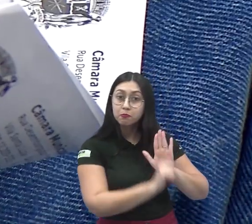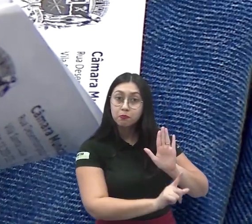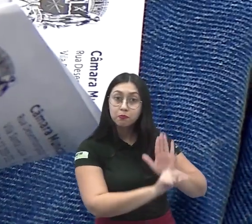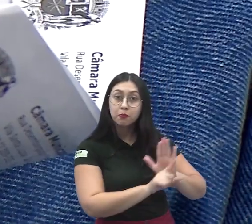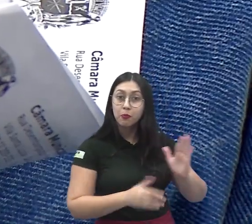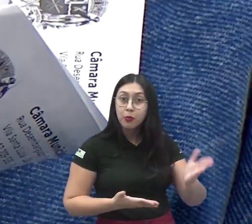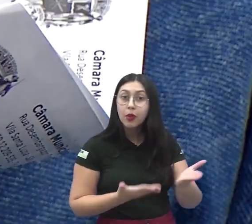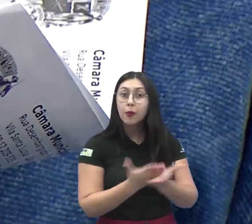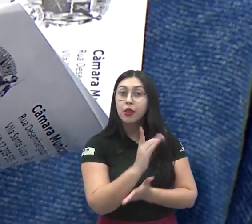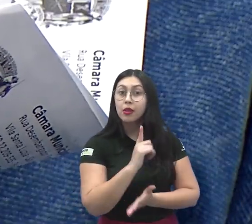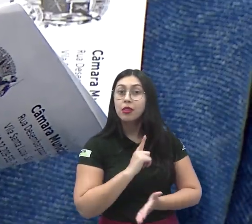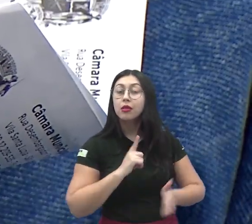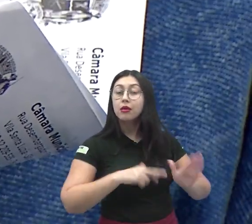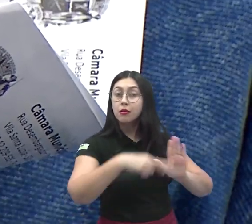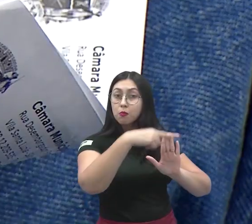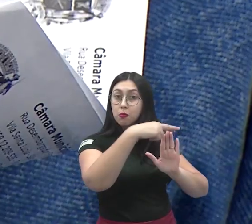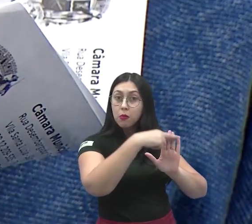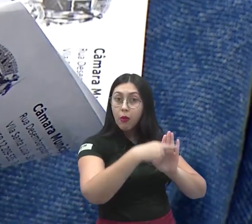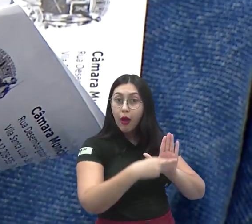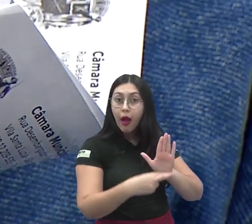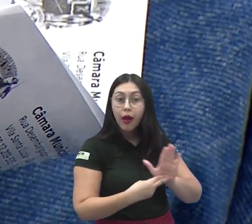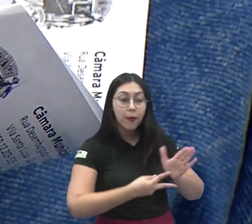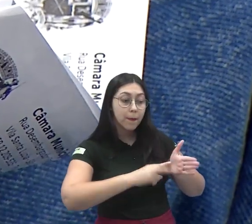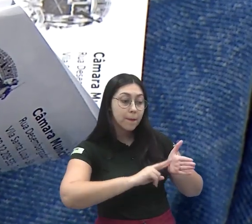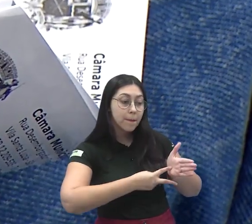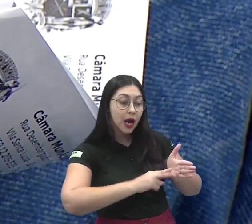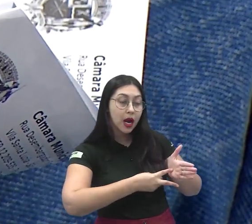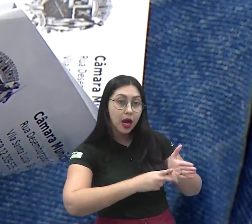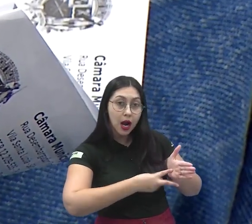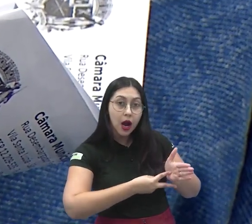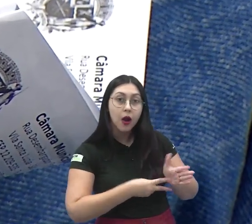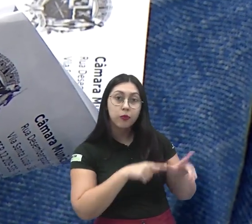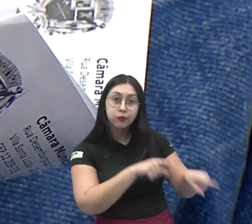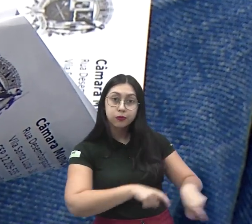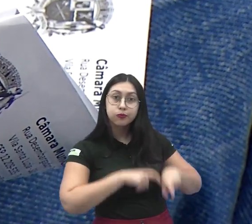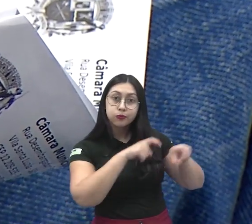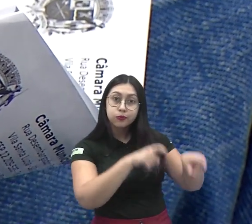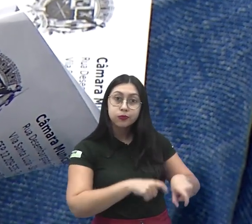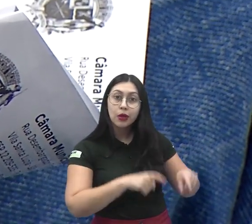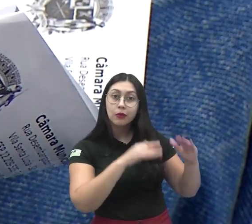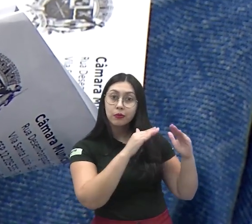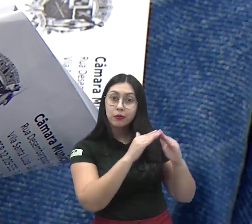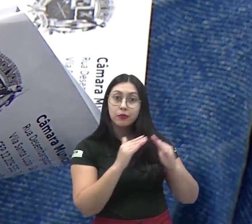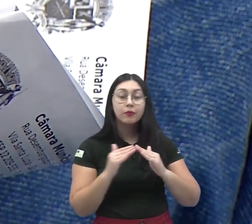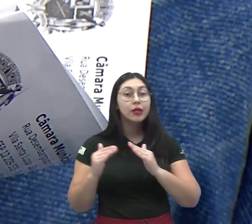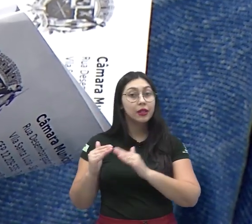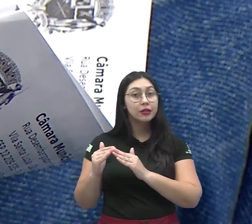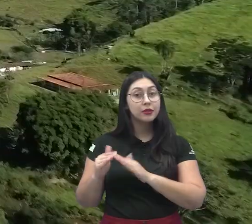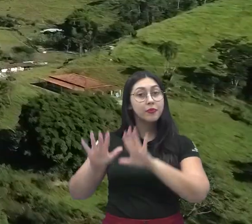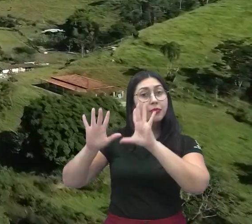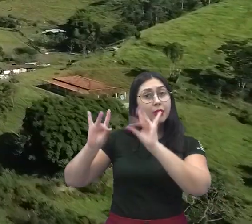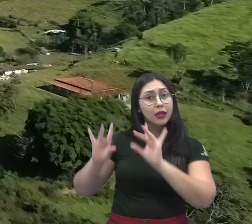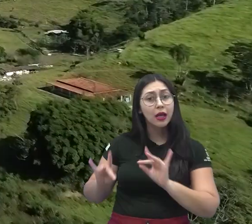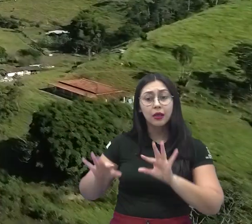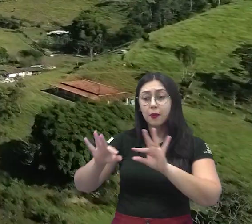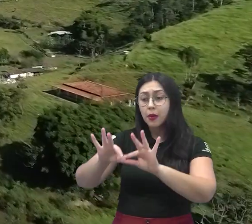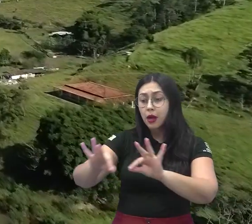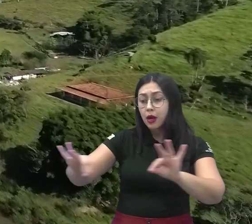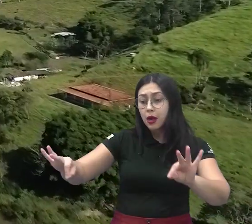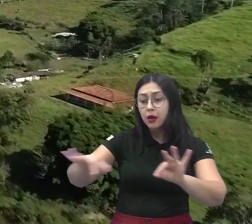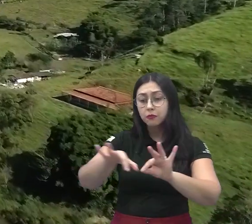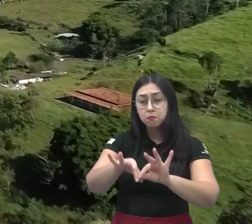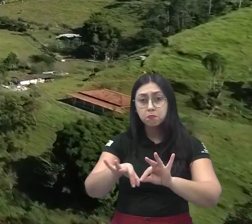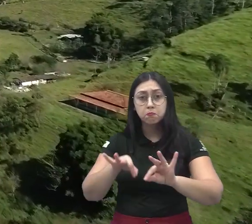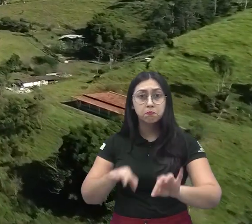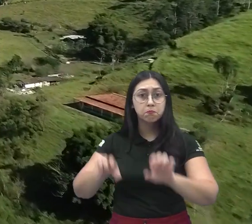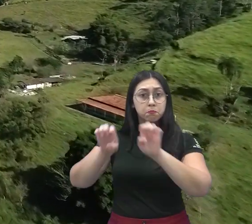O projeto aprovado vai criar regras para a implantação e regularização deste tipo de moradia. Detalhes como o